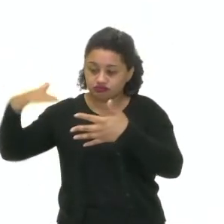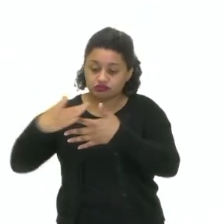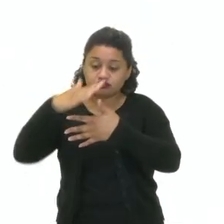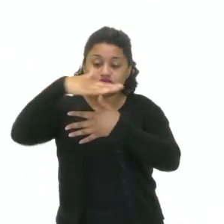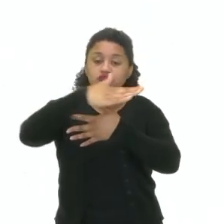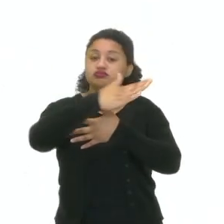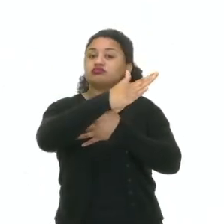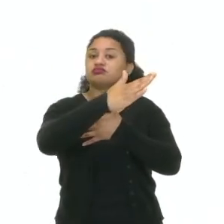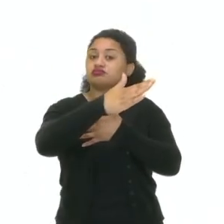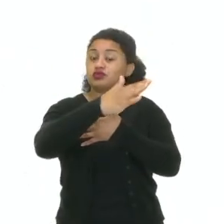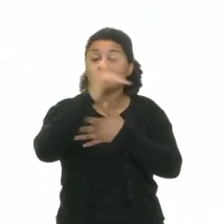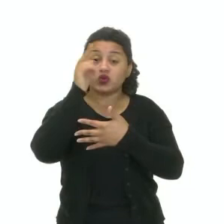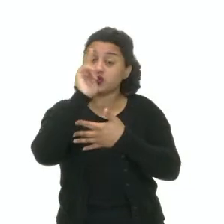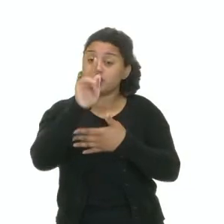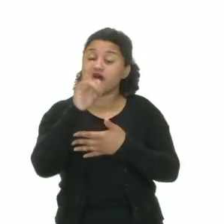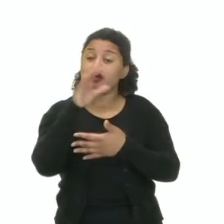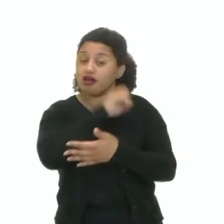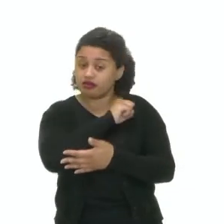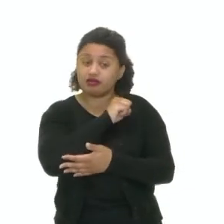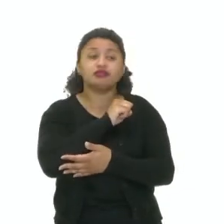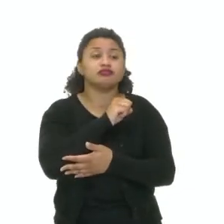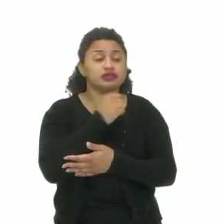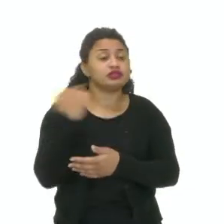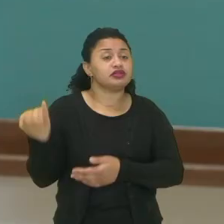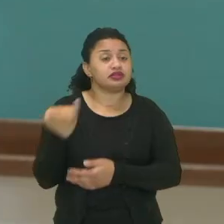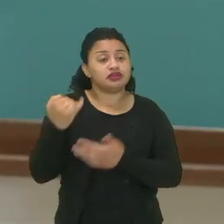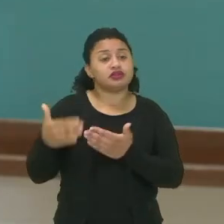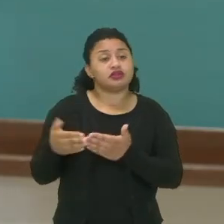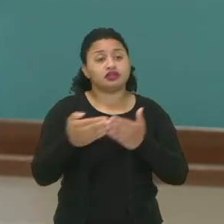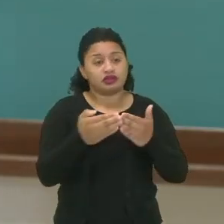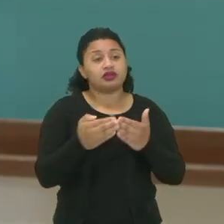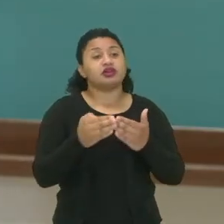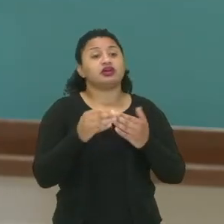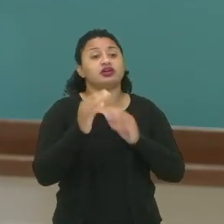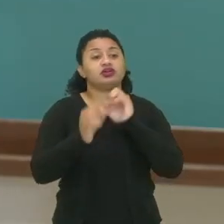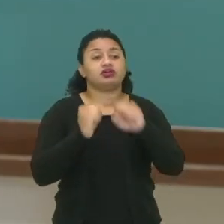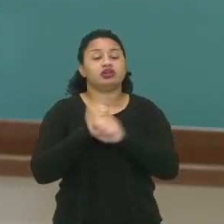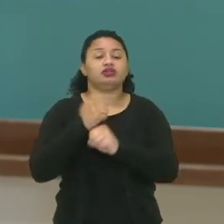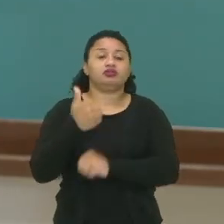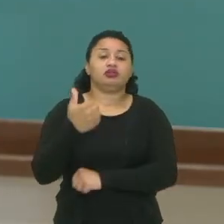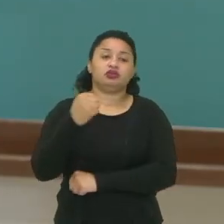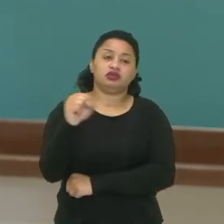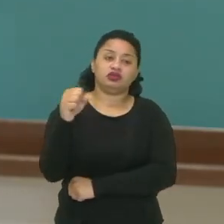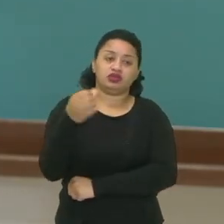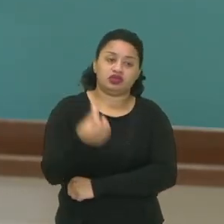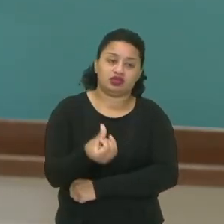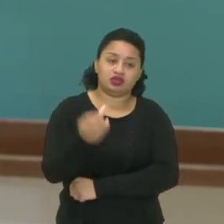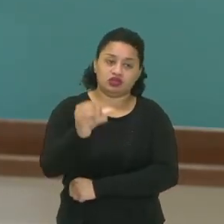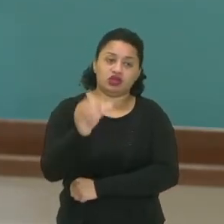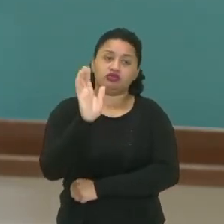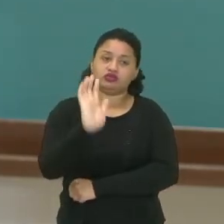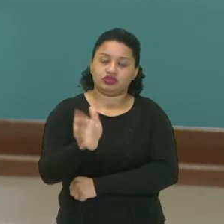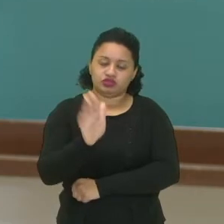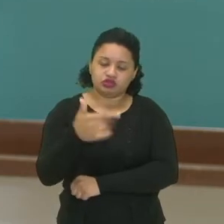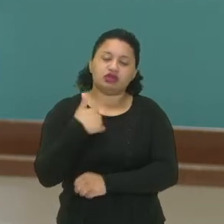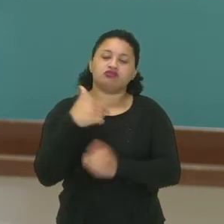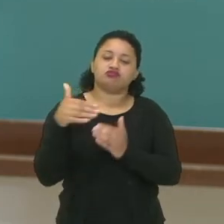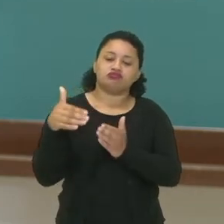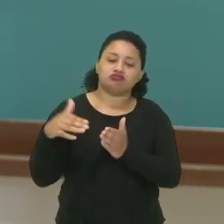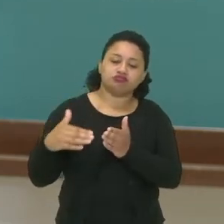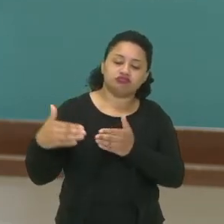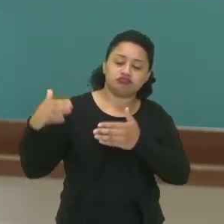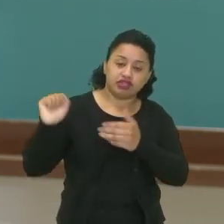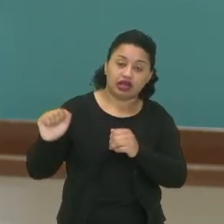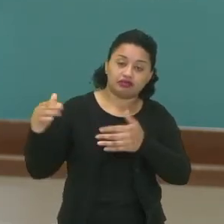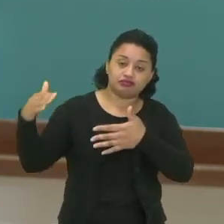Ok? Então é importante para a navegação no mundo. Desde 1869, né? O canal já está funcionando. E ele,